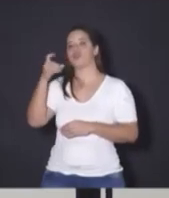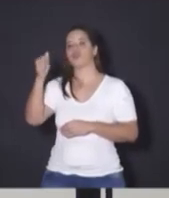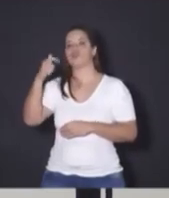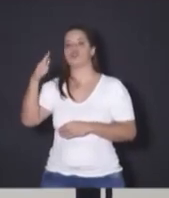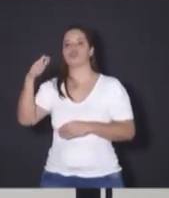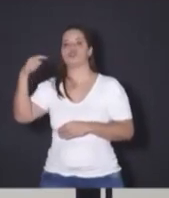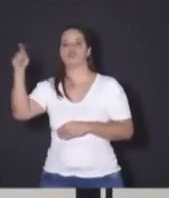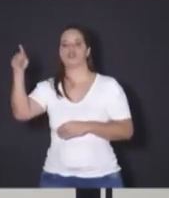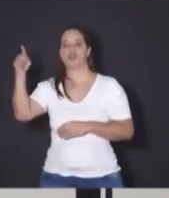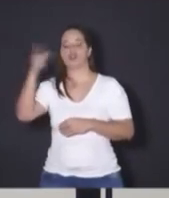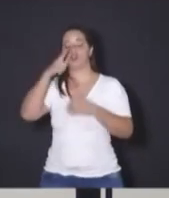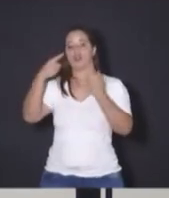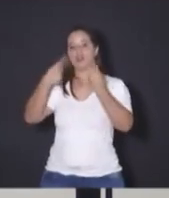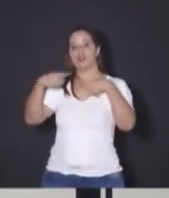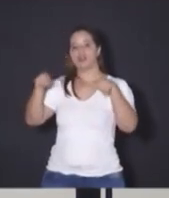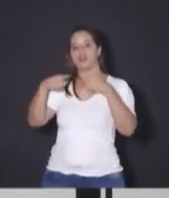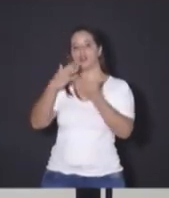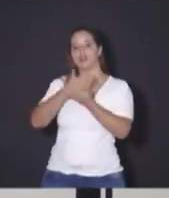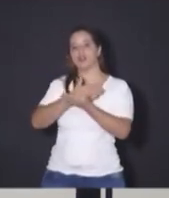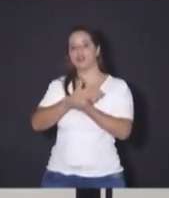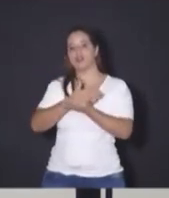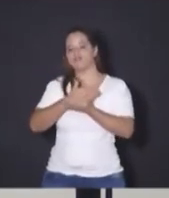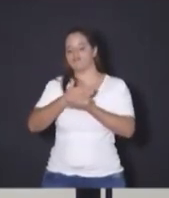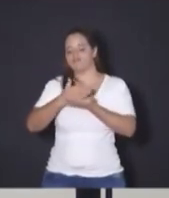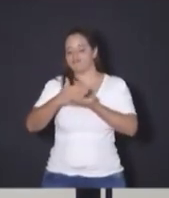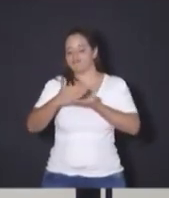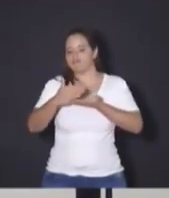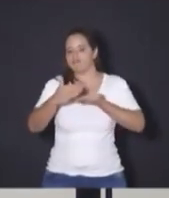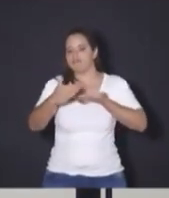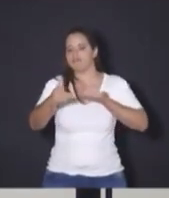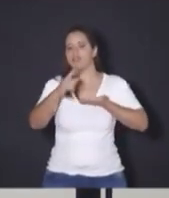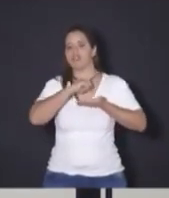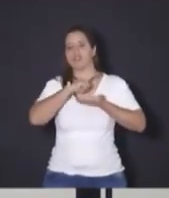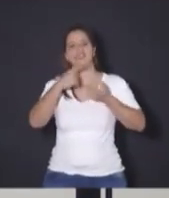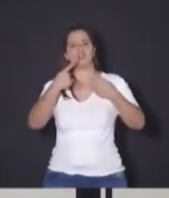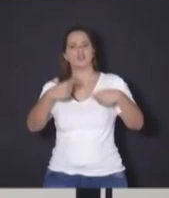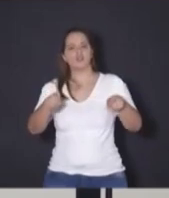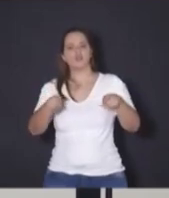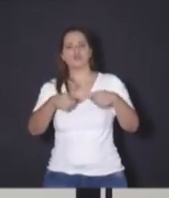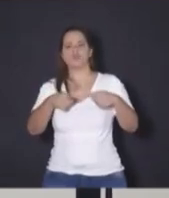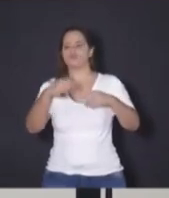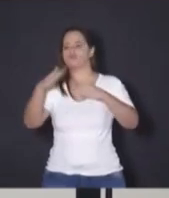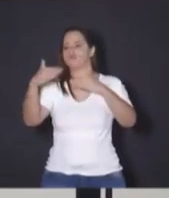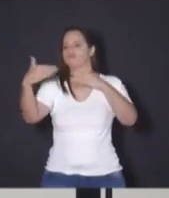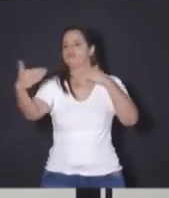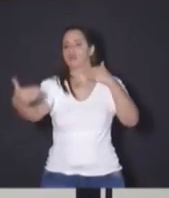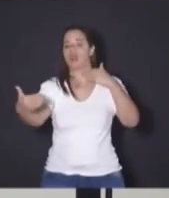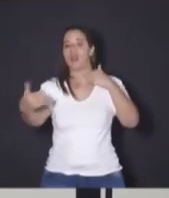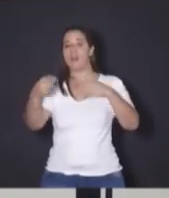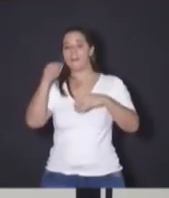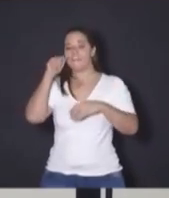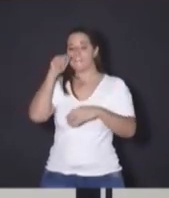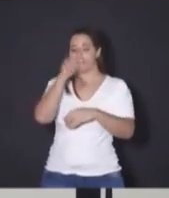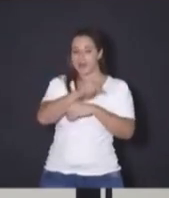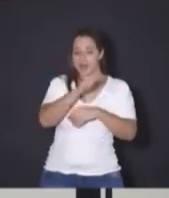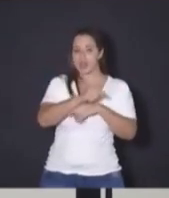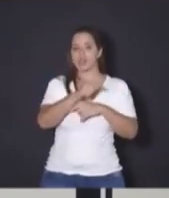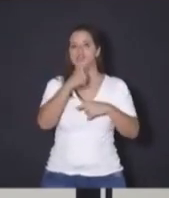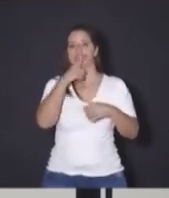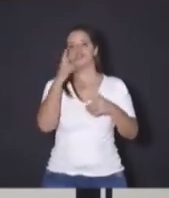a entronização, né? Tem outras cantigas para outros inquices. Para esse inquice,